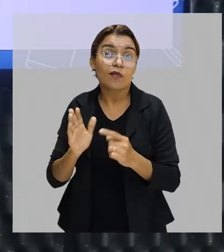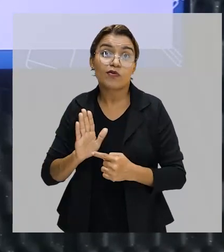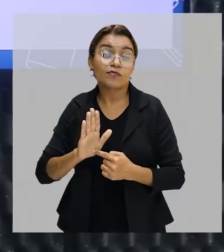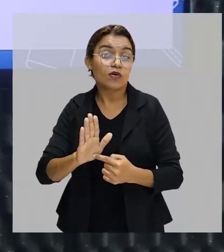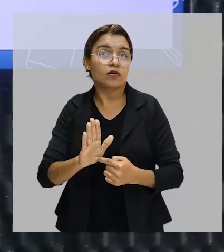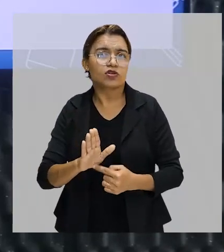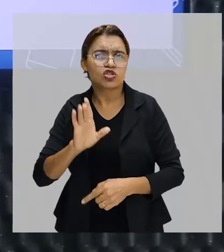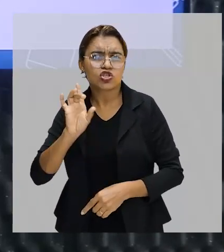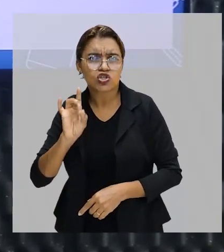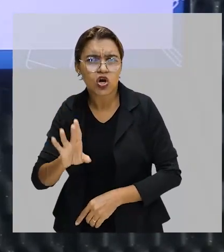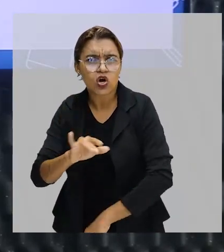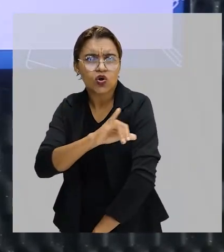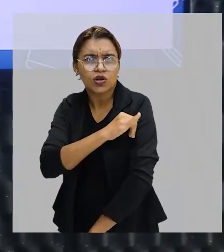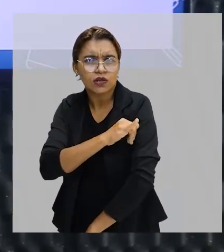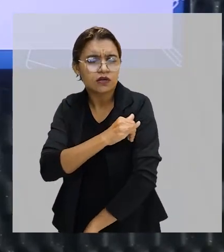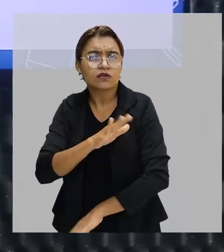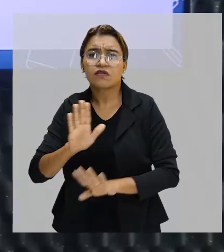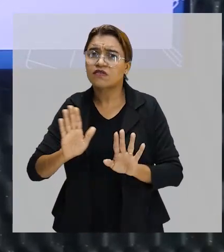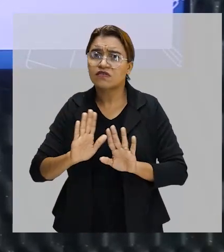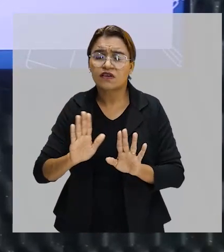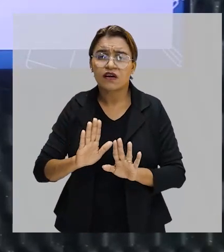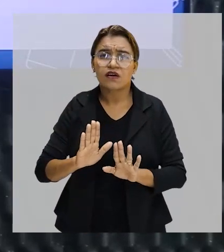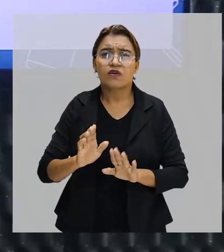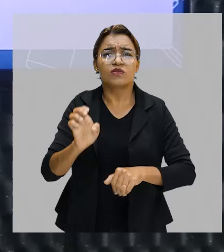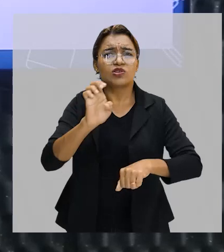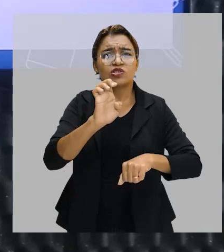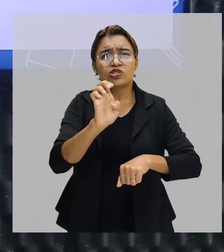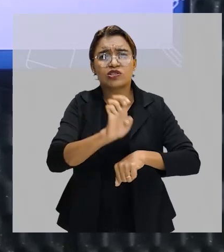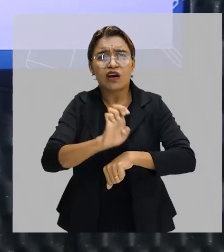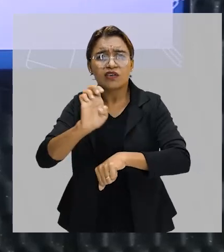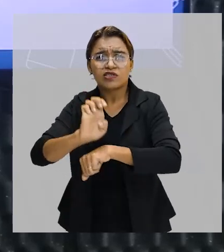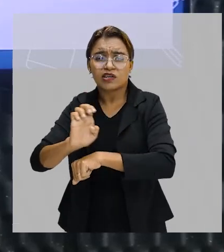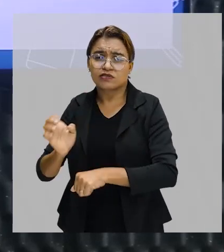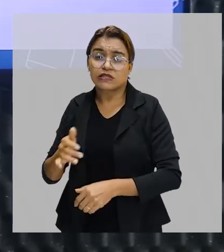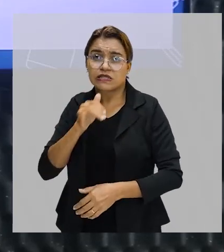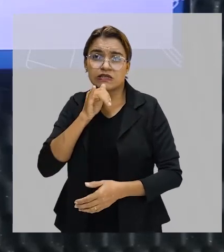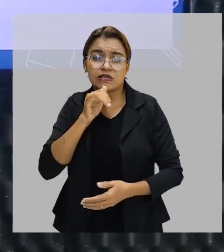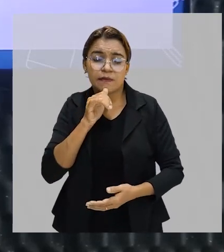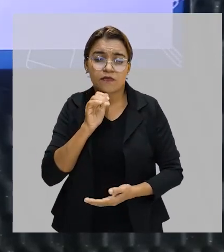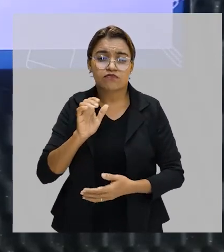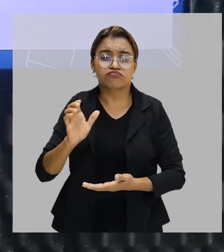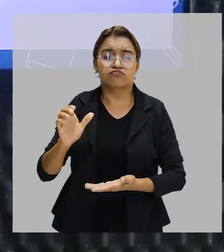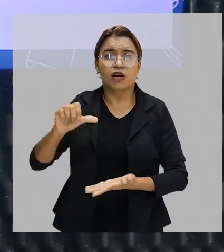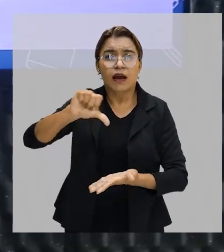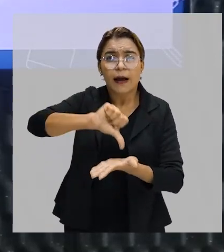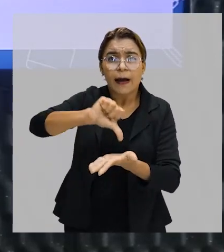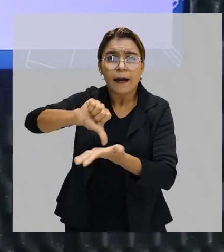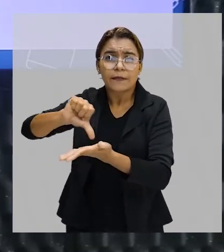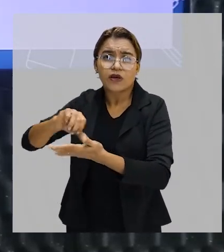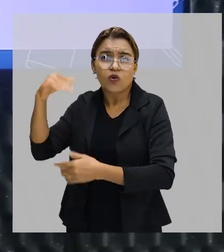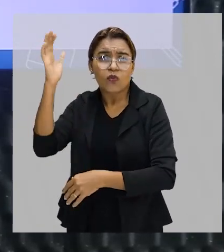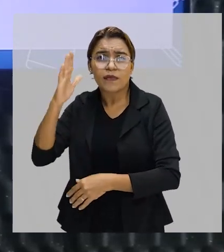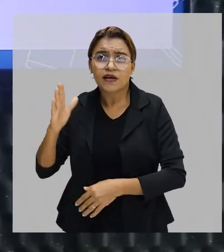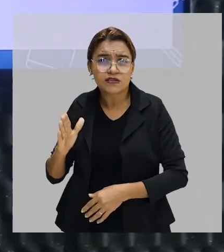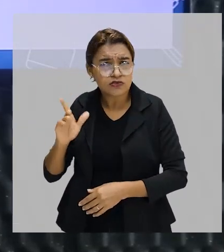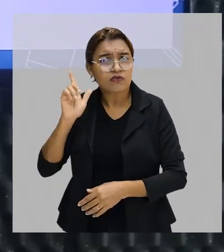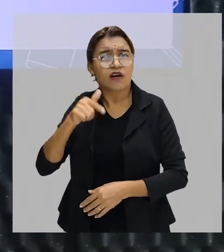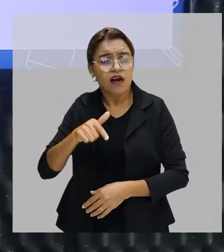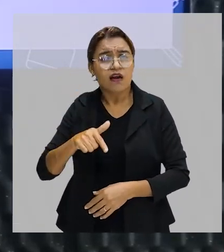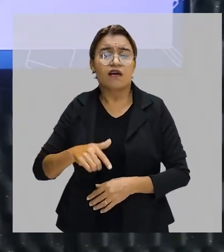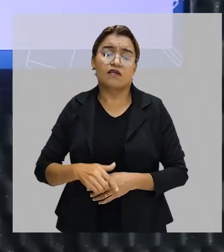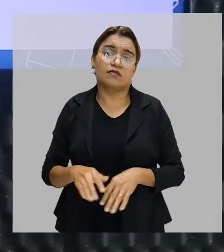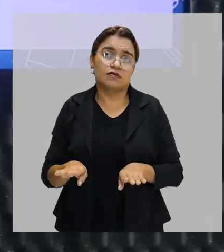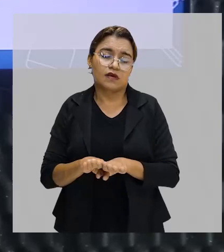Rio de Janeiro? Não, acontece em todas as capitais. Aquilo que é feio, aquilo